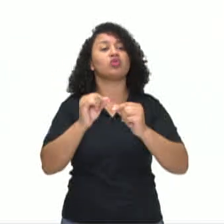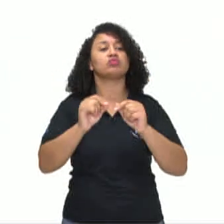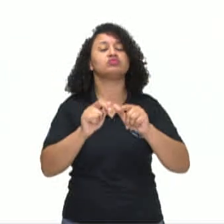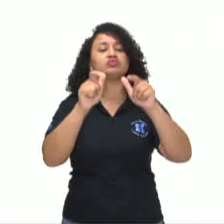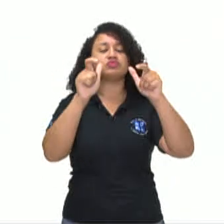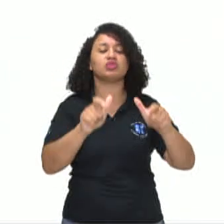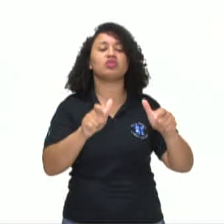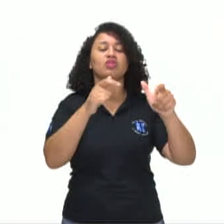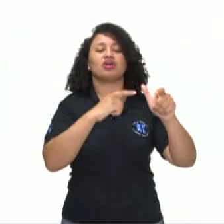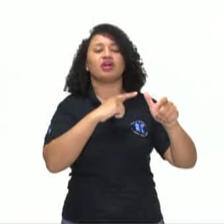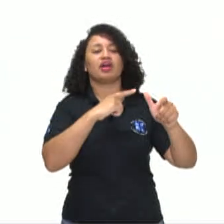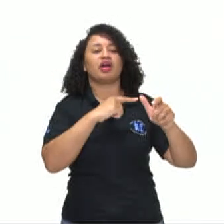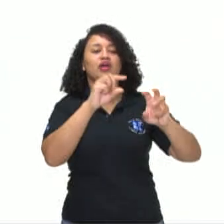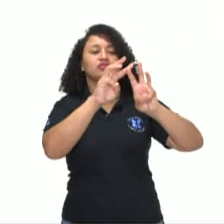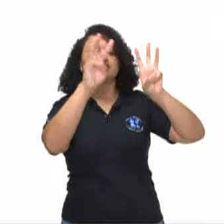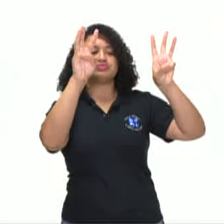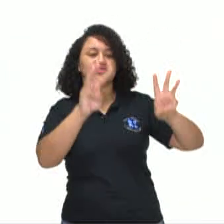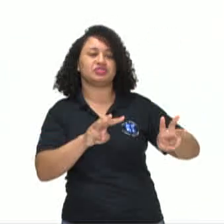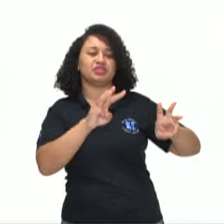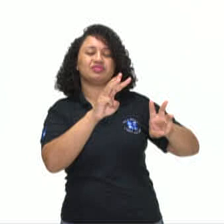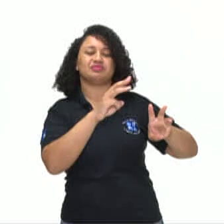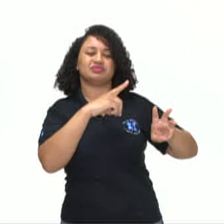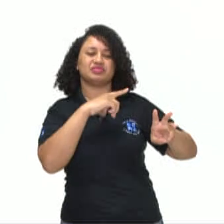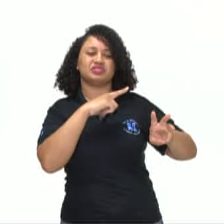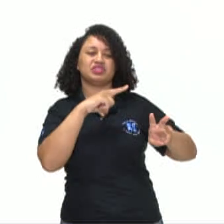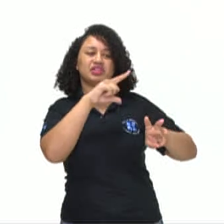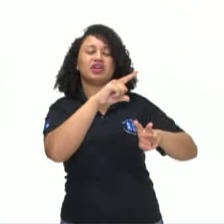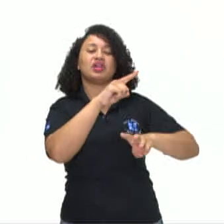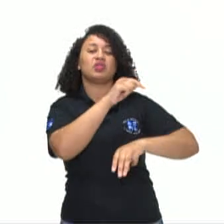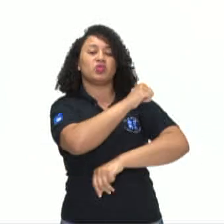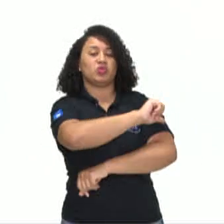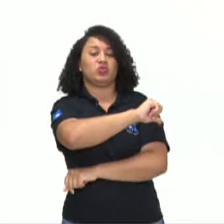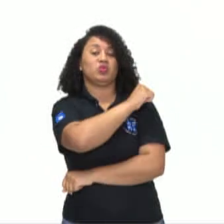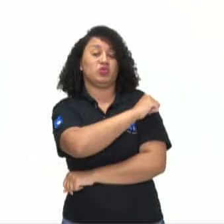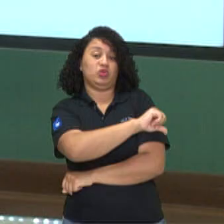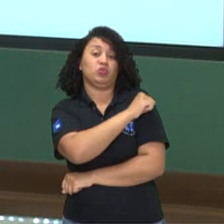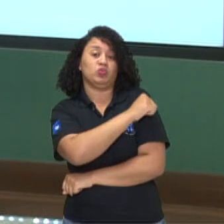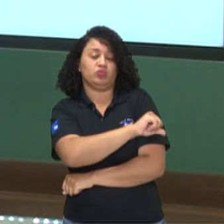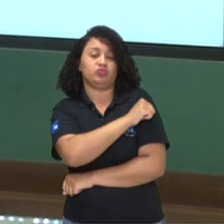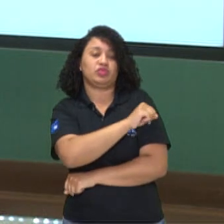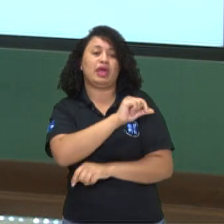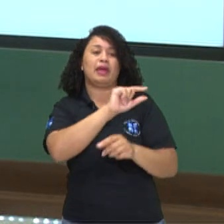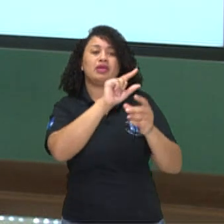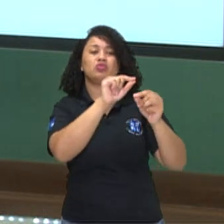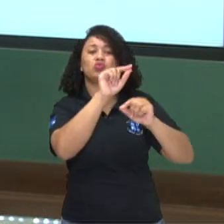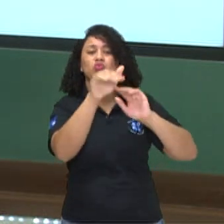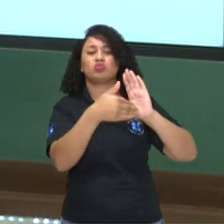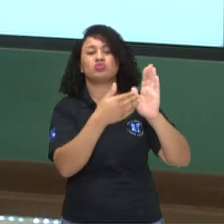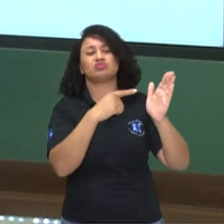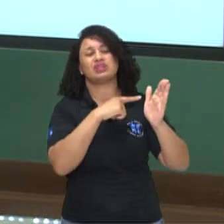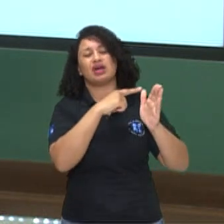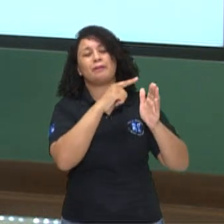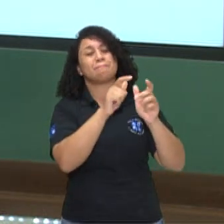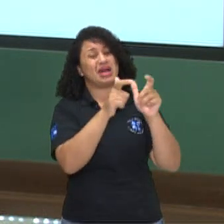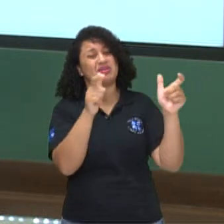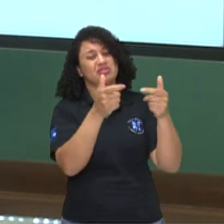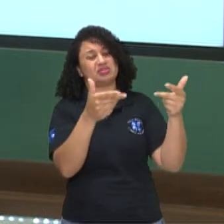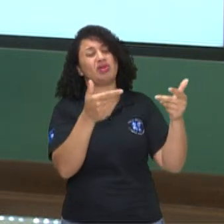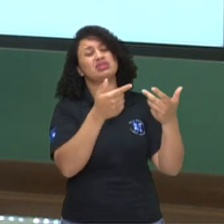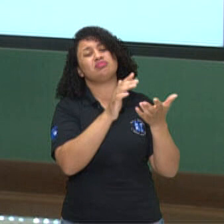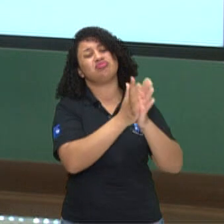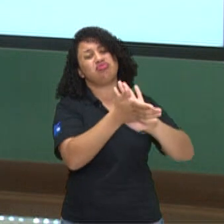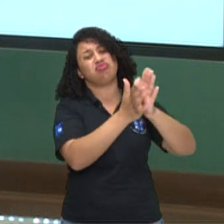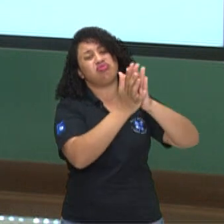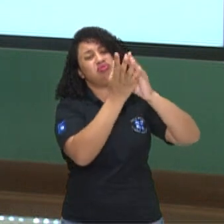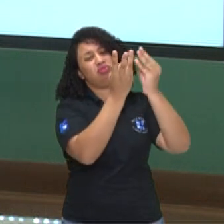que abrigava o Museu Nacional no Rio de Janeiro, né? E destruiu grande parte do acervo que estava no Museu